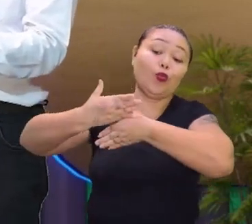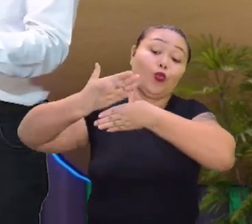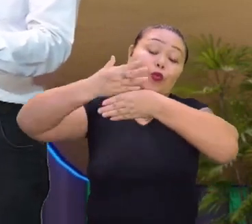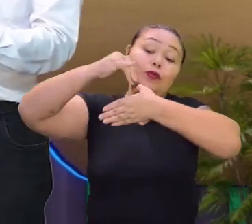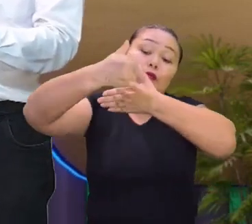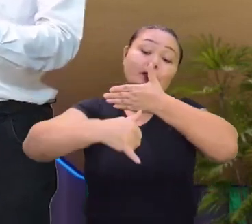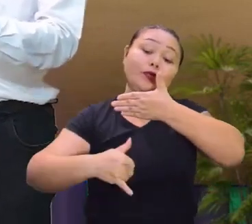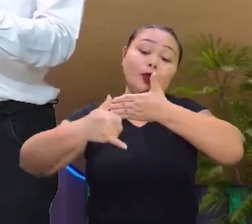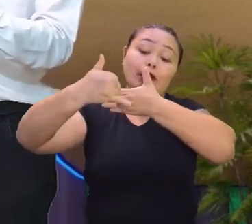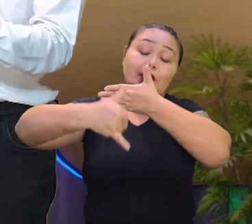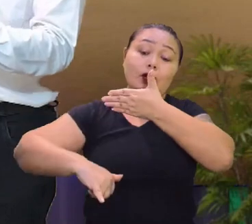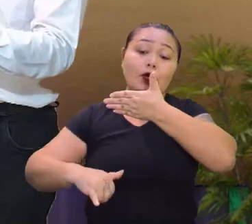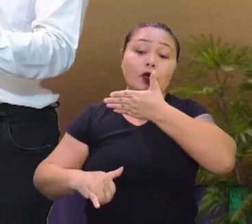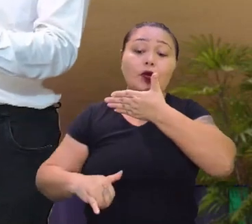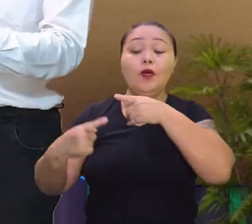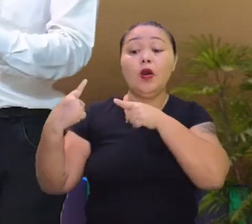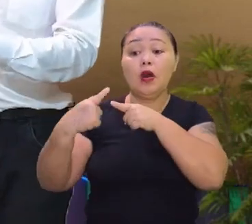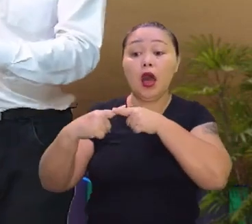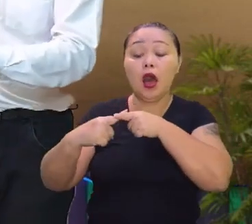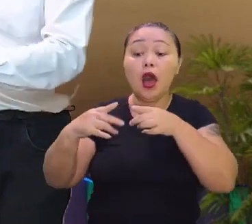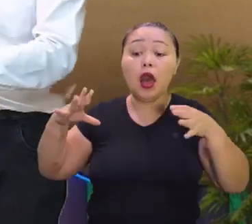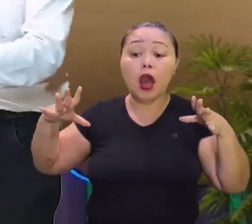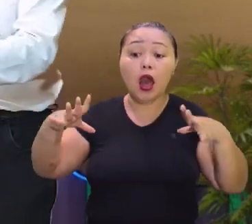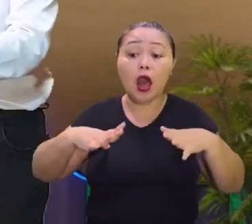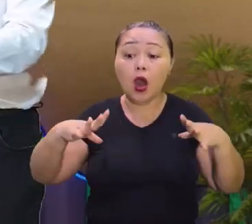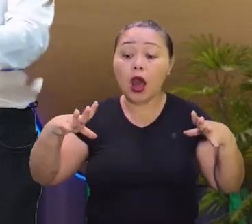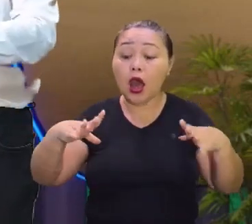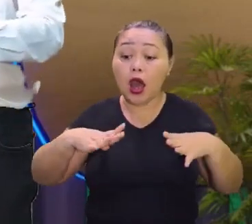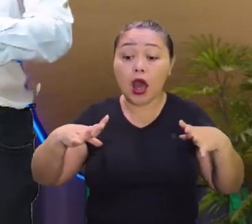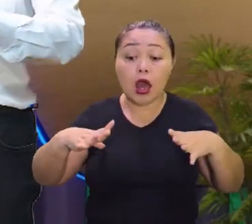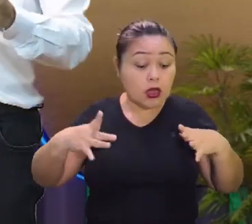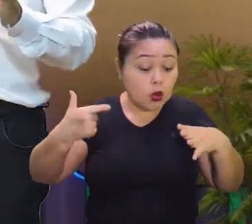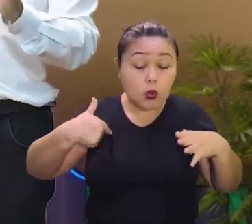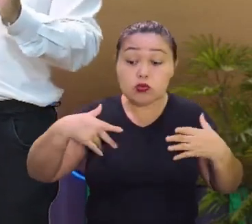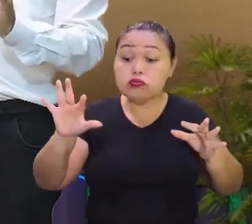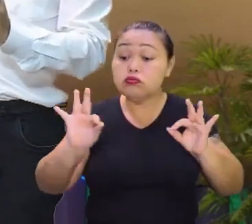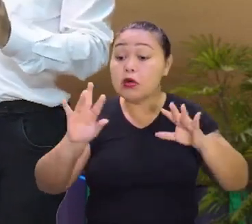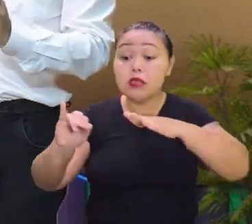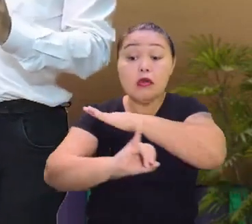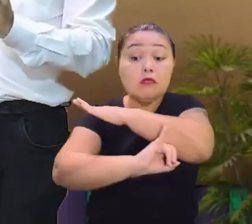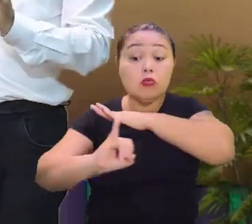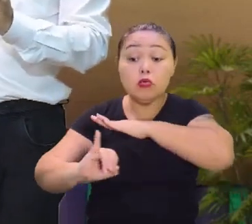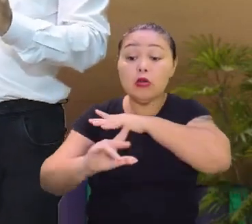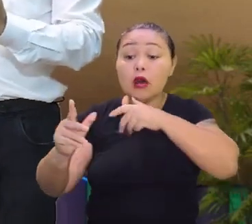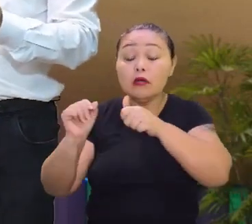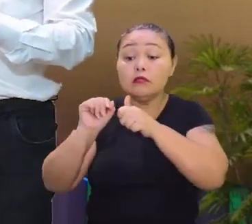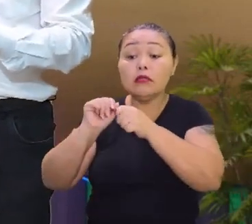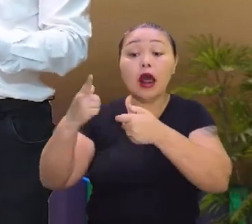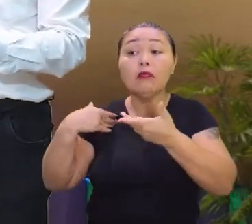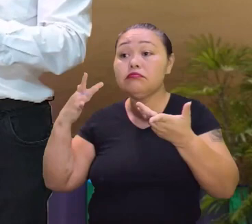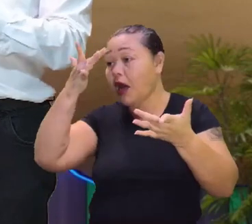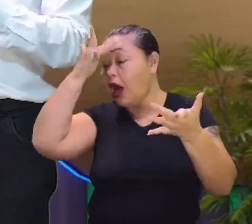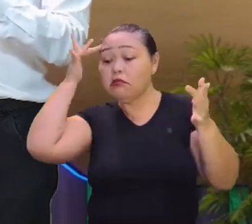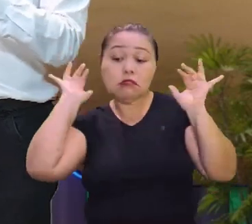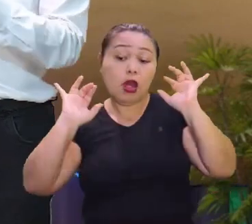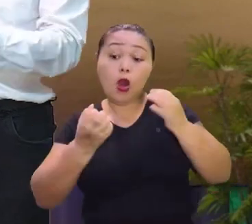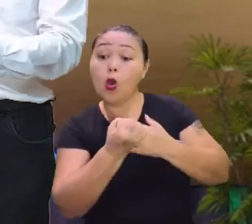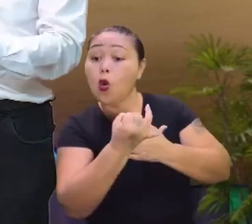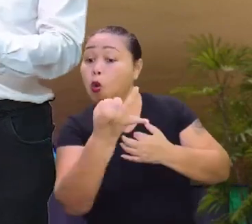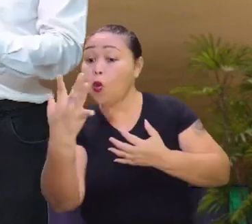Rogério. E foi um absurdo, porque a cidade não tinha infraestrutura para comportar